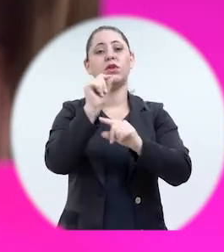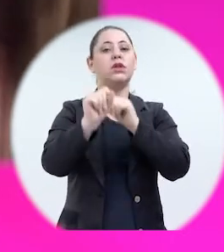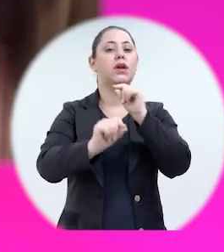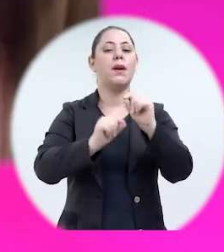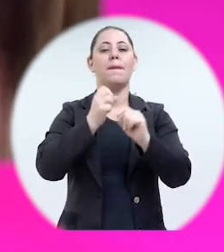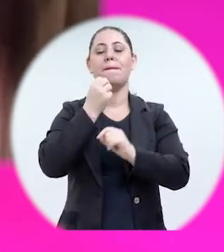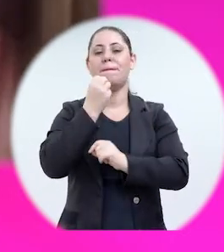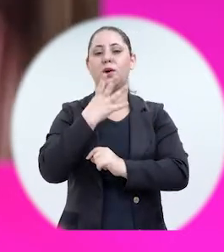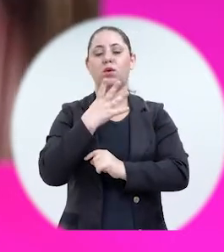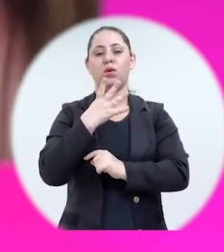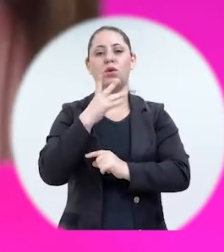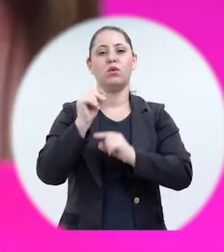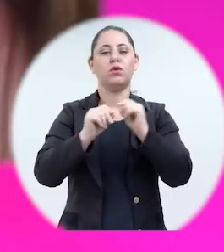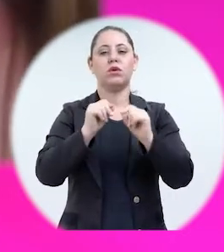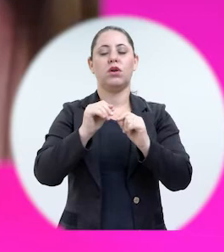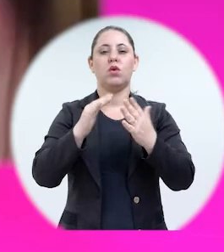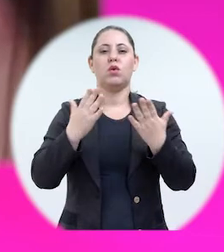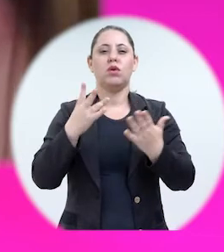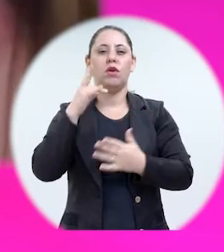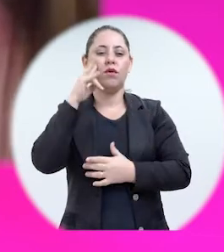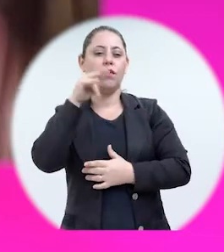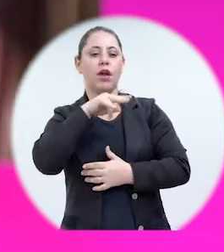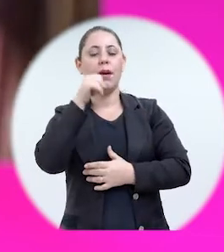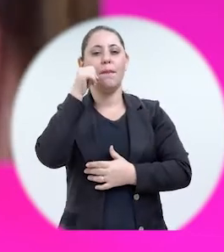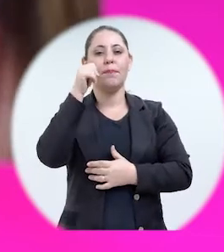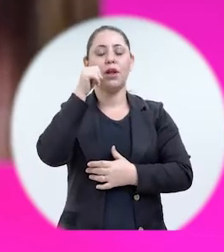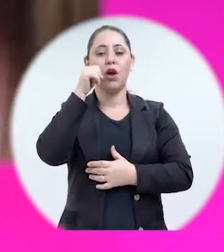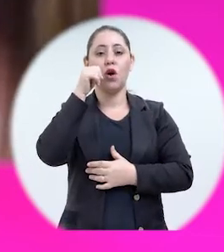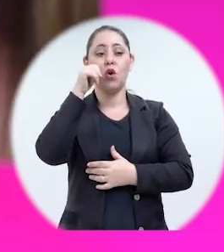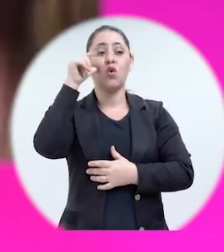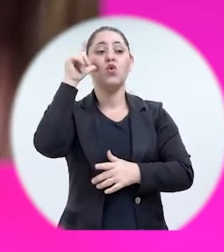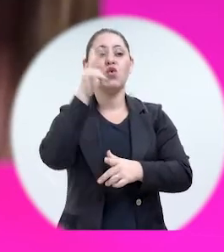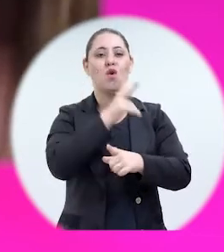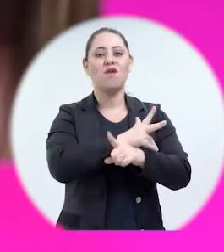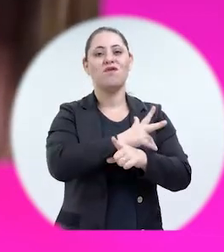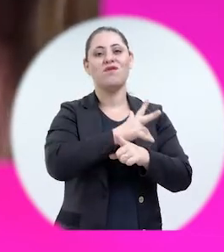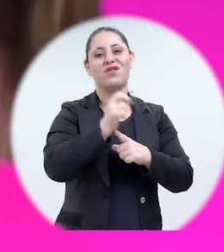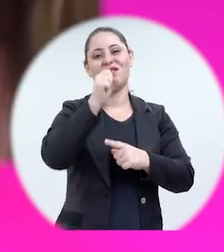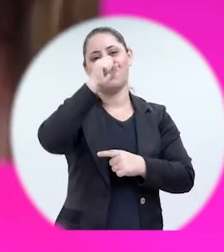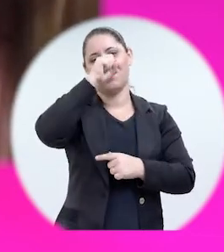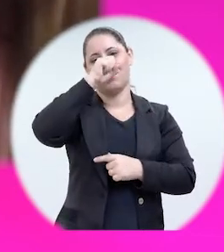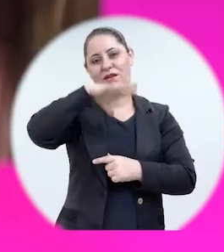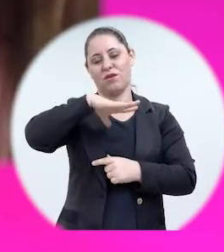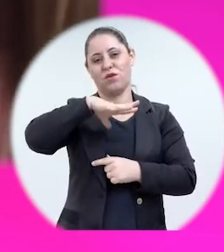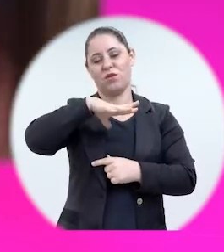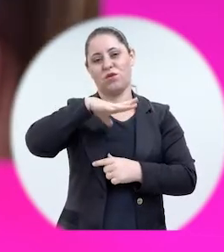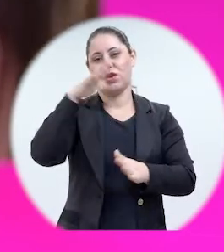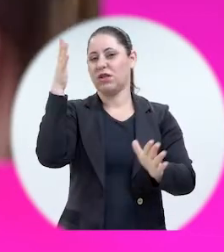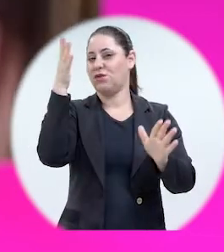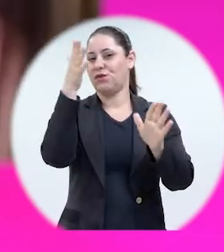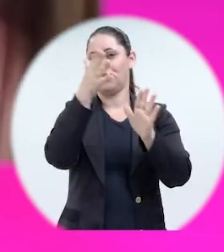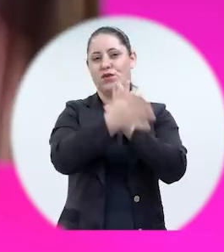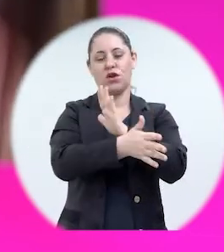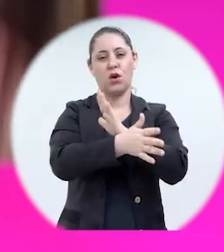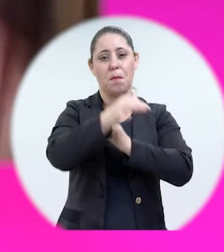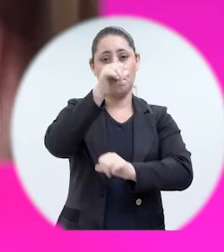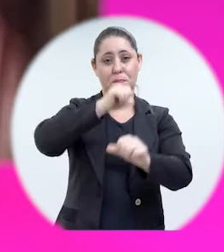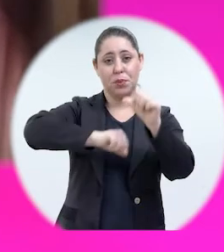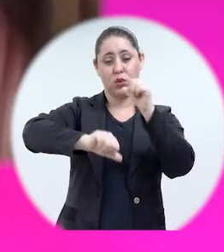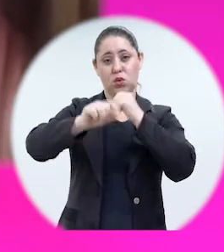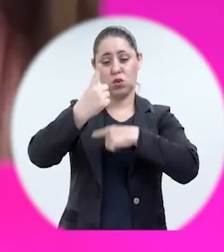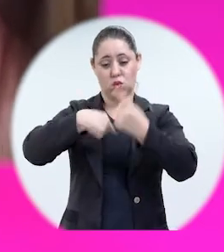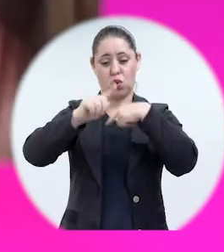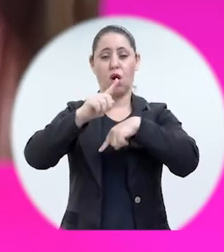falo, é muito bom quando você vê que essa mulher conseguiu sair desse círculo da violência,